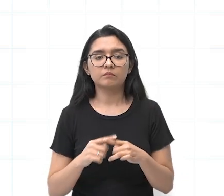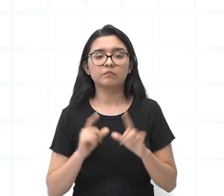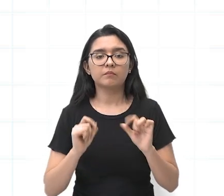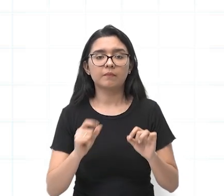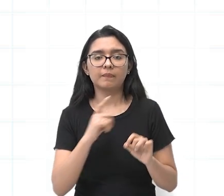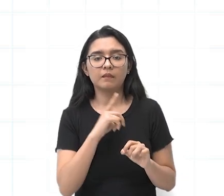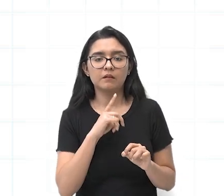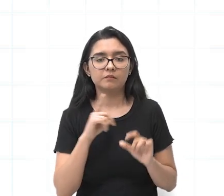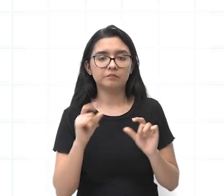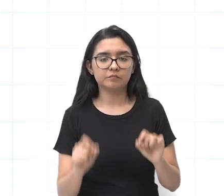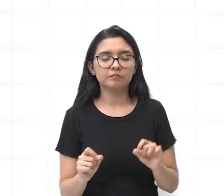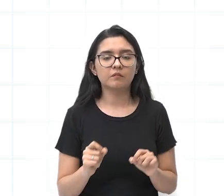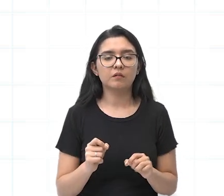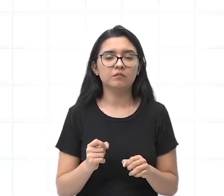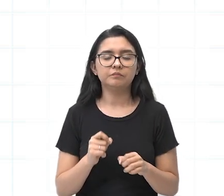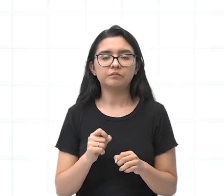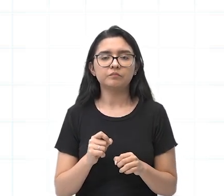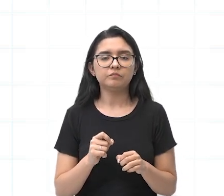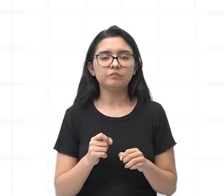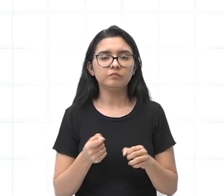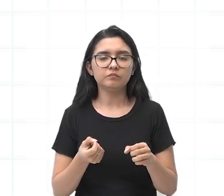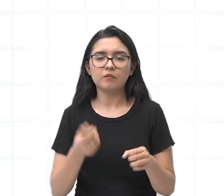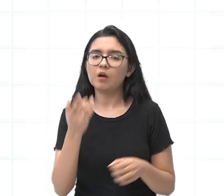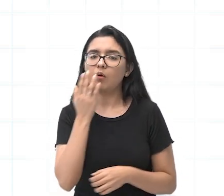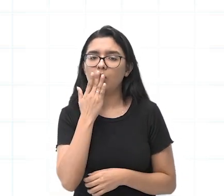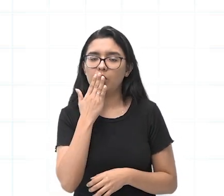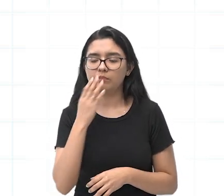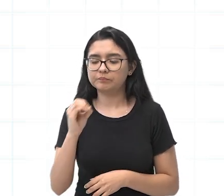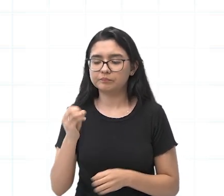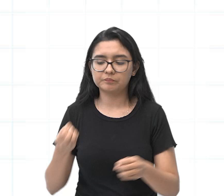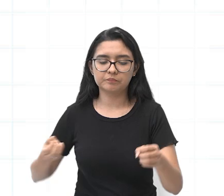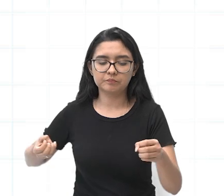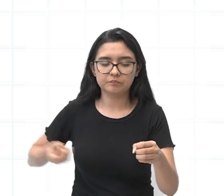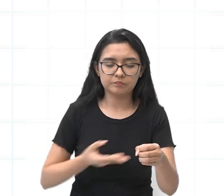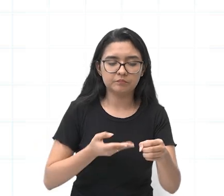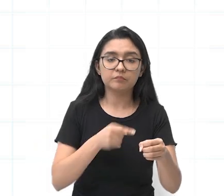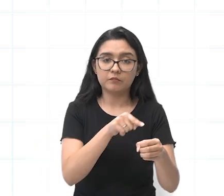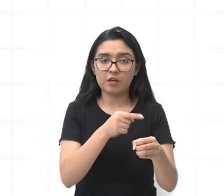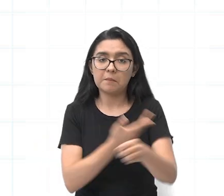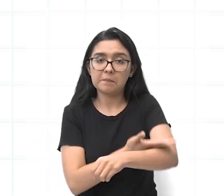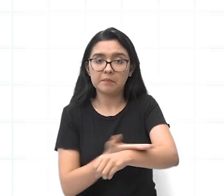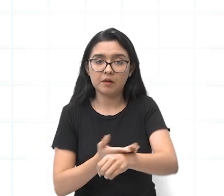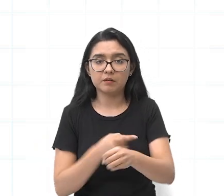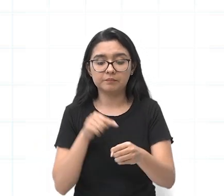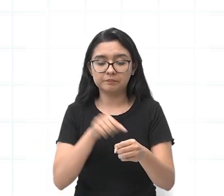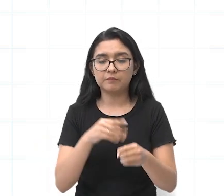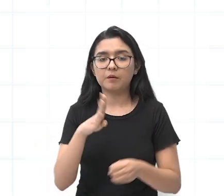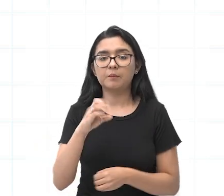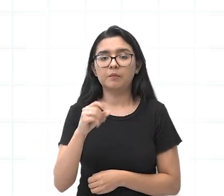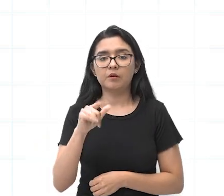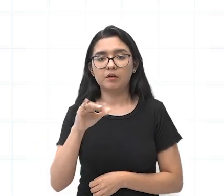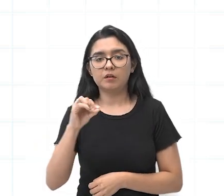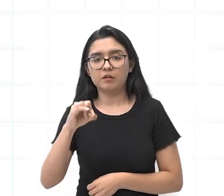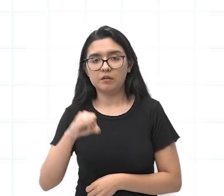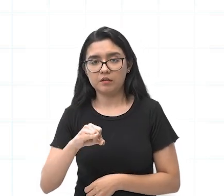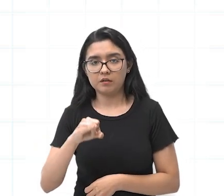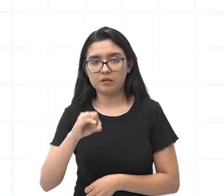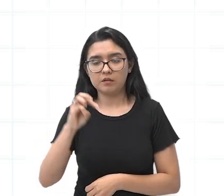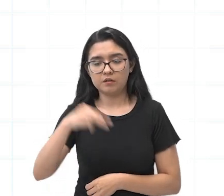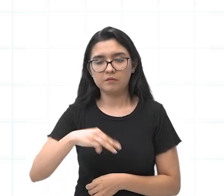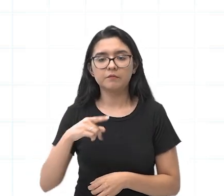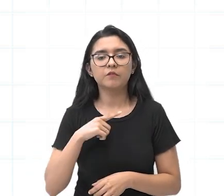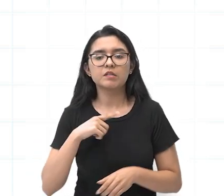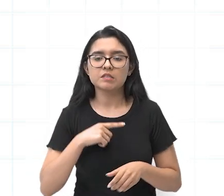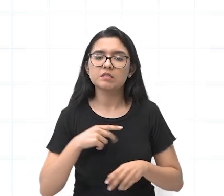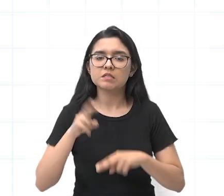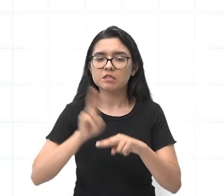em lançar as bolas coloridas o mais perto possível da bola branca, que é o jack ou bolim. Os atletas eles ficam sentados